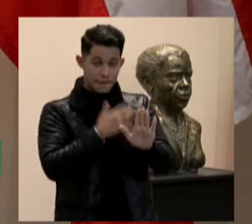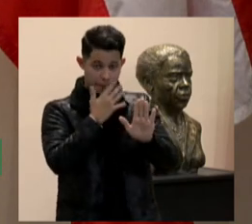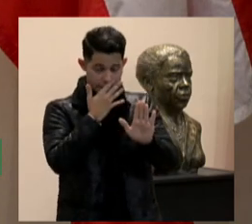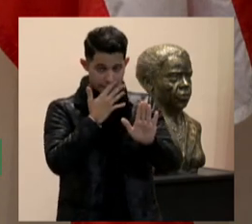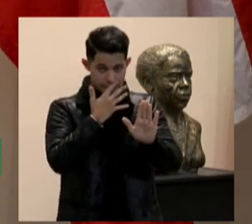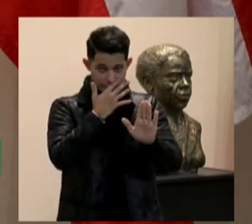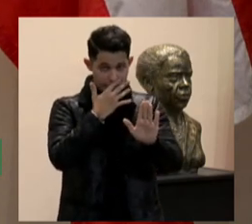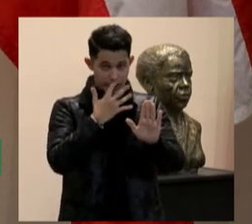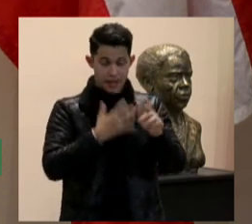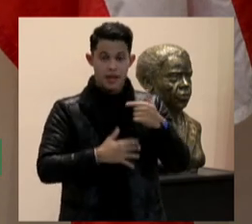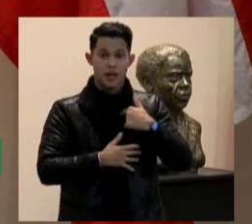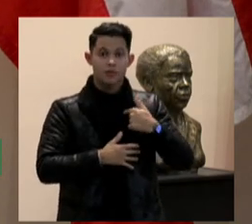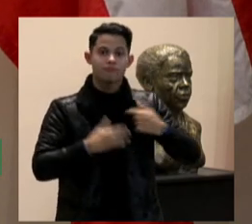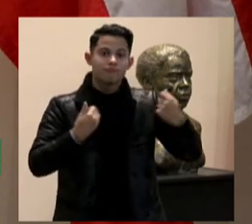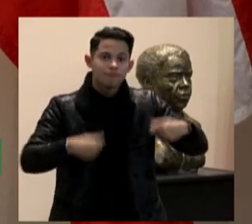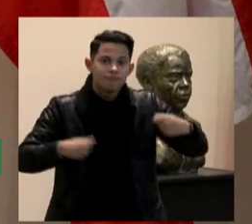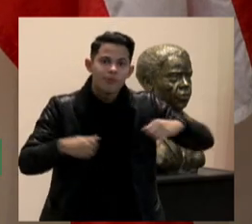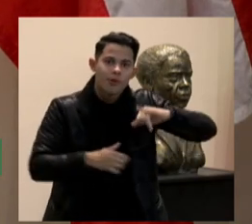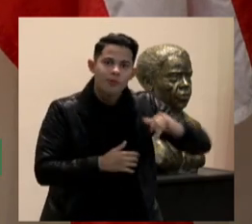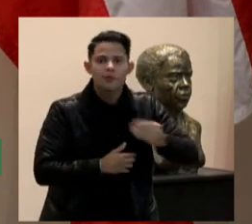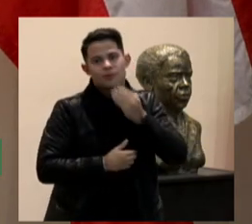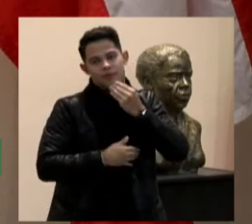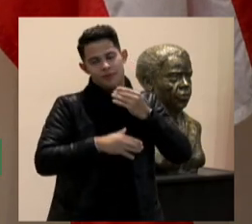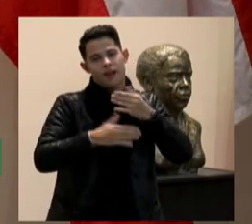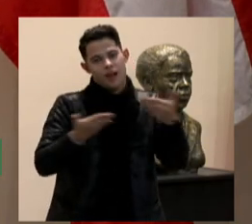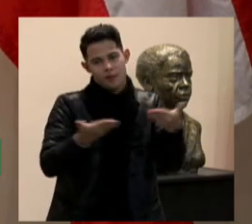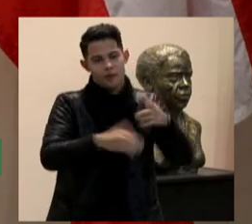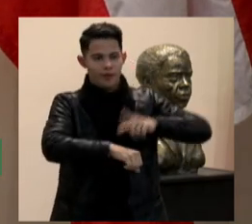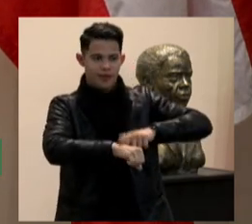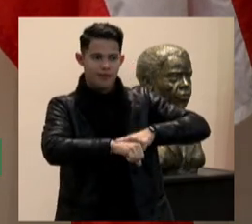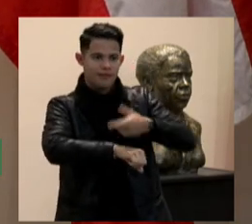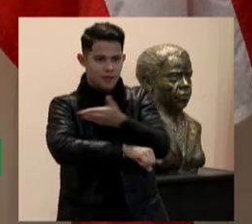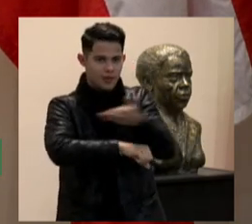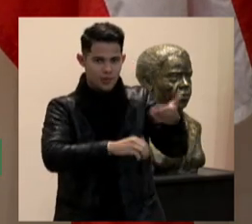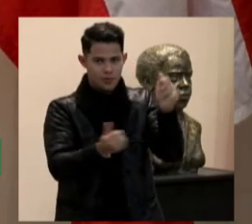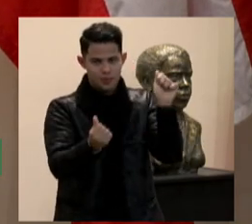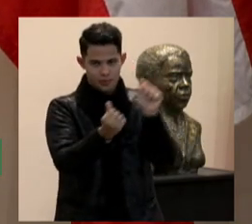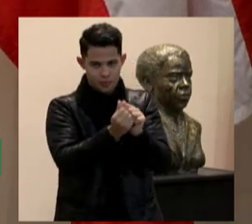eu não queria perder a oportunidade, especificamente no caso